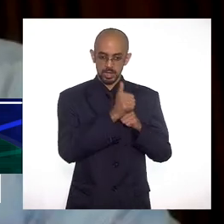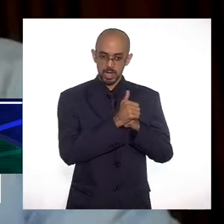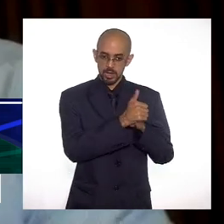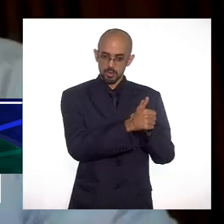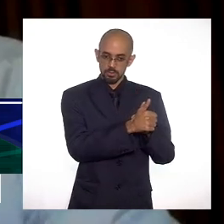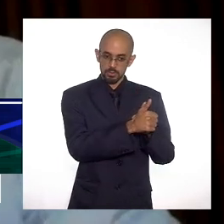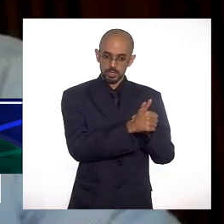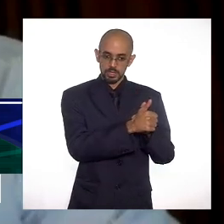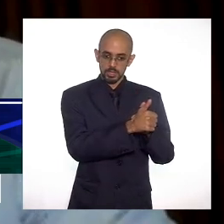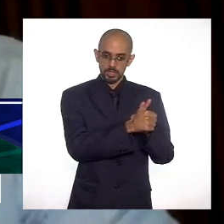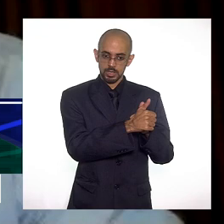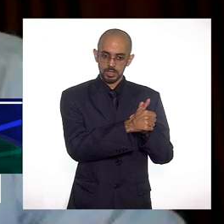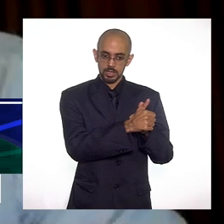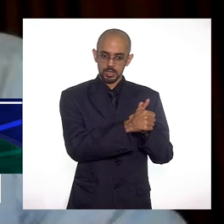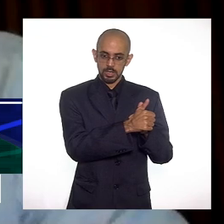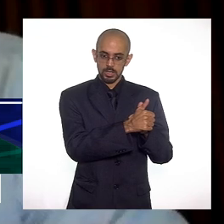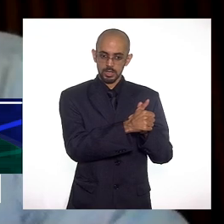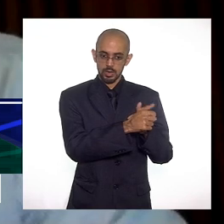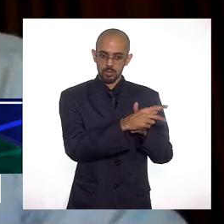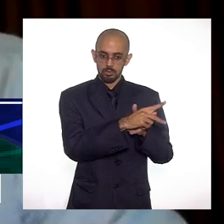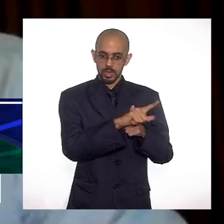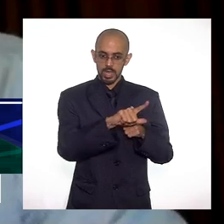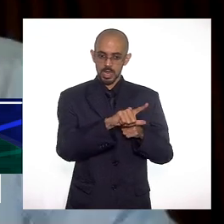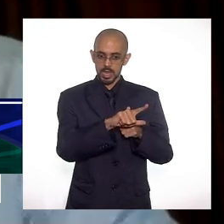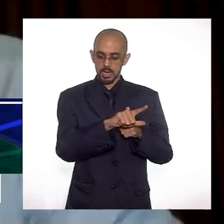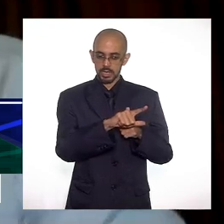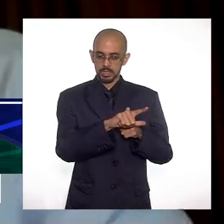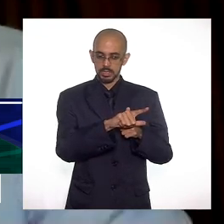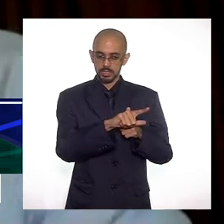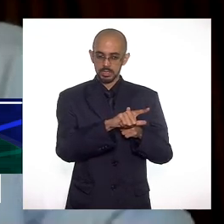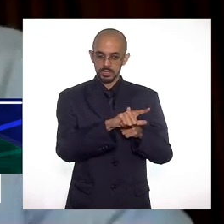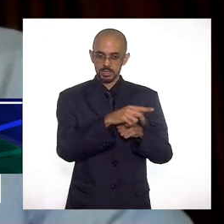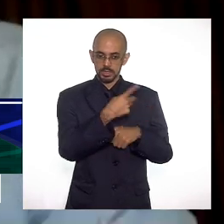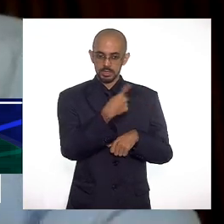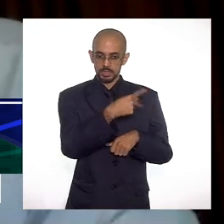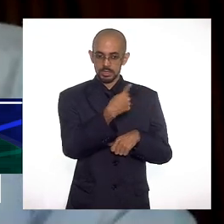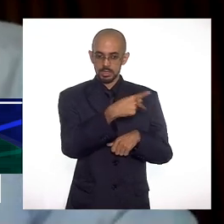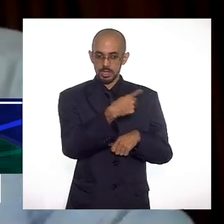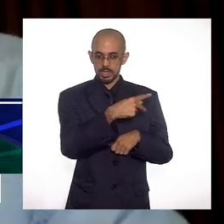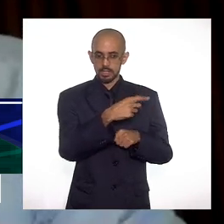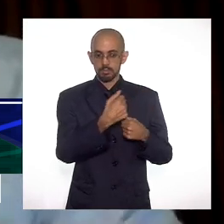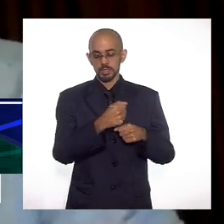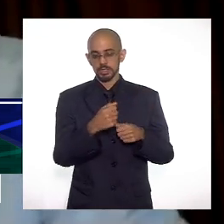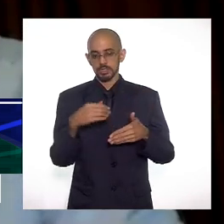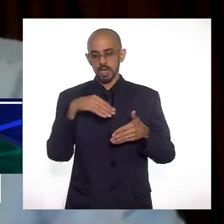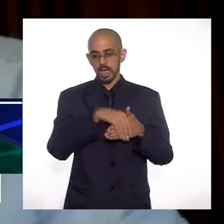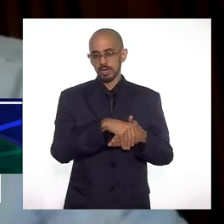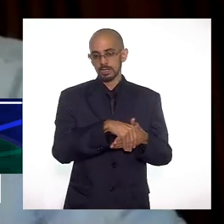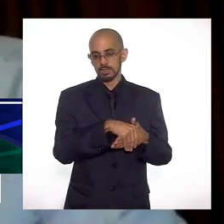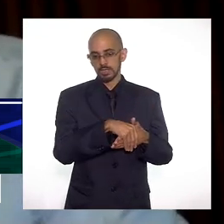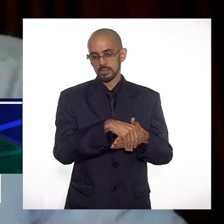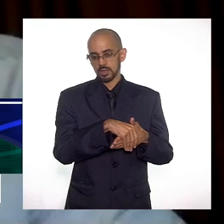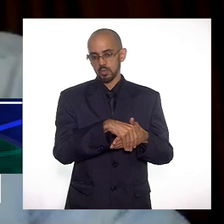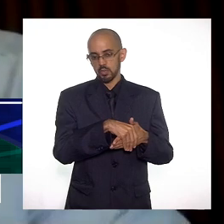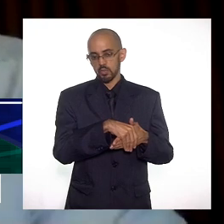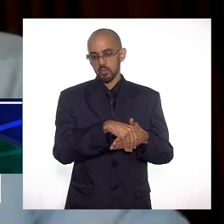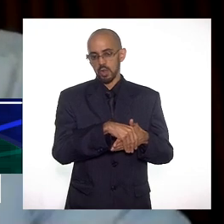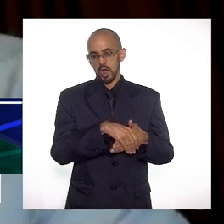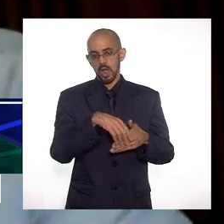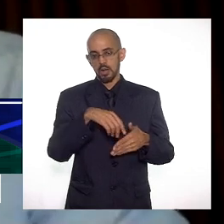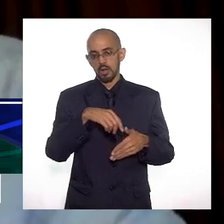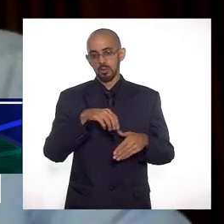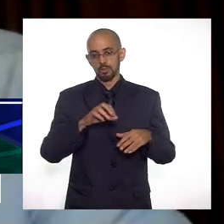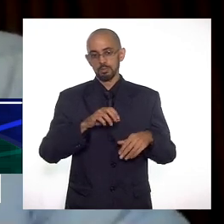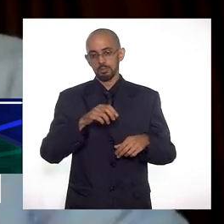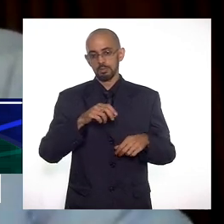de que o projeto do deputado Malafaia tramita ainda na casa, o parecer tem que ser pela anexação ao projeto